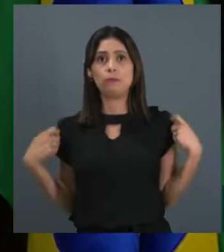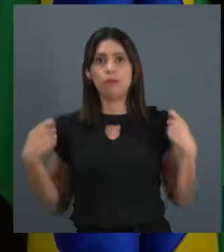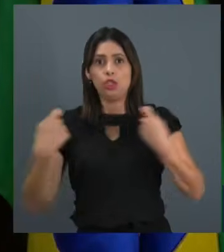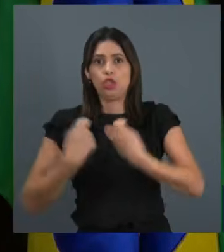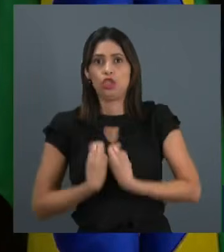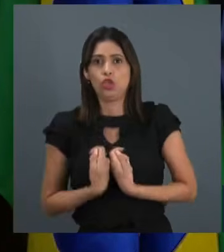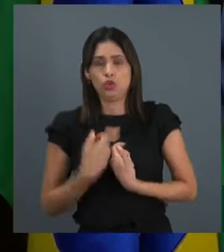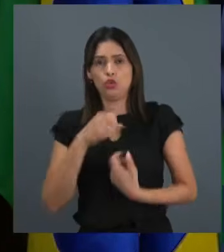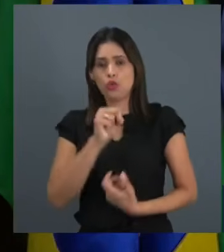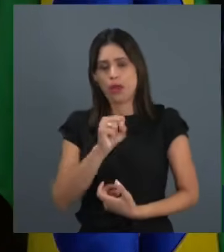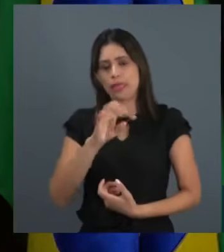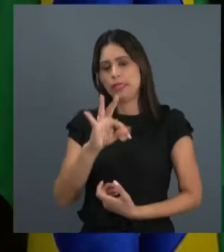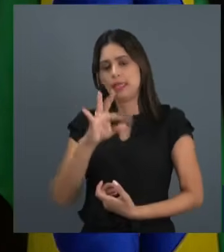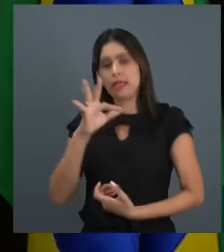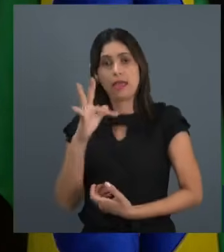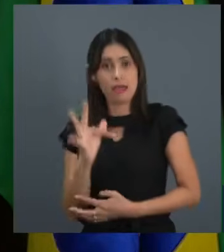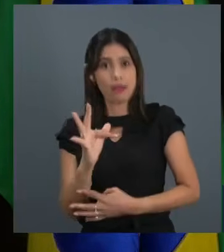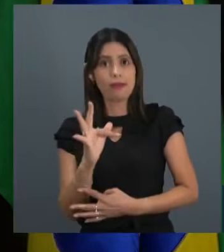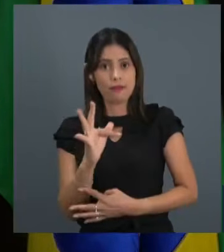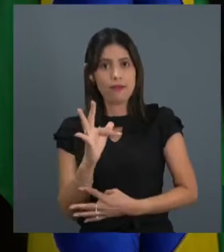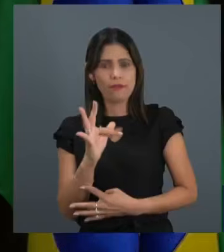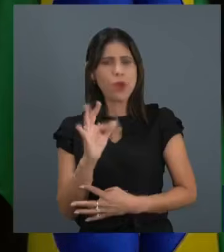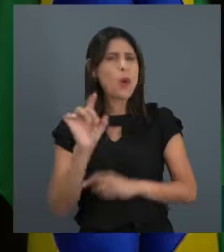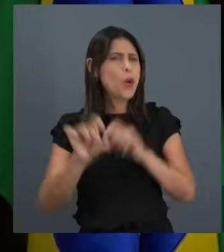dito pela grande mídia.